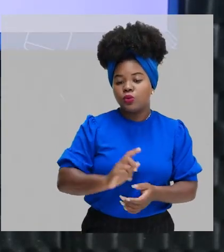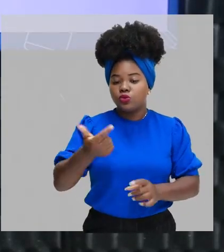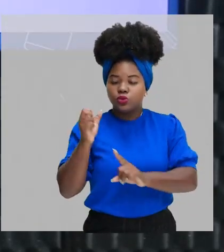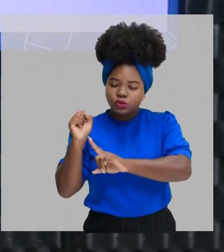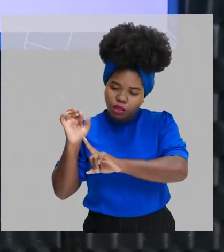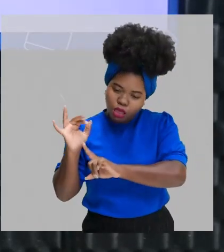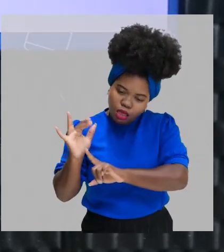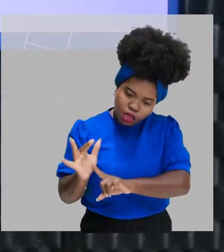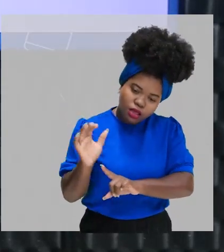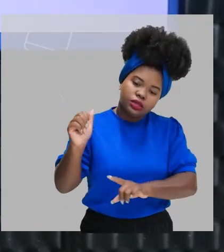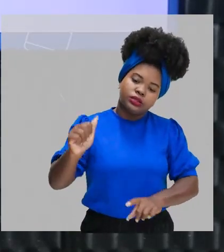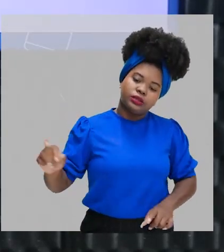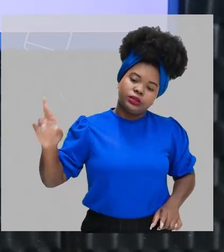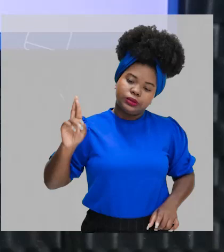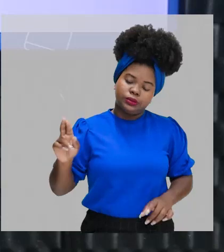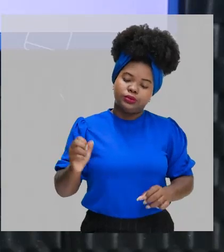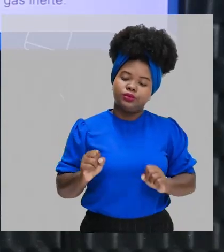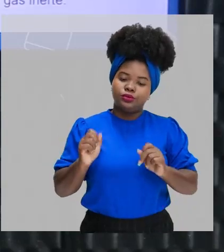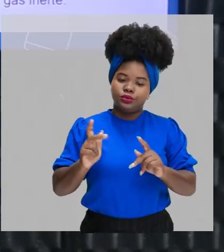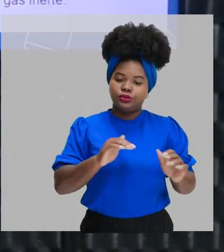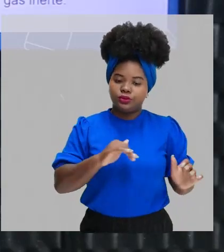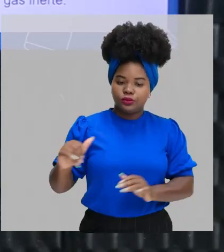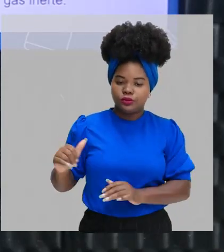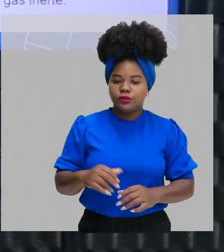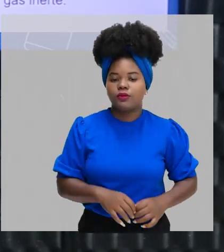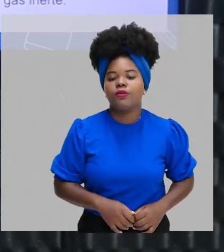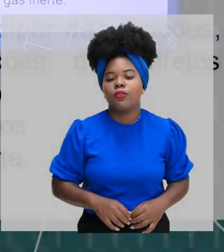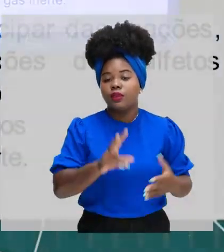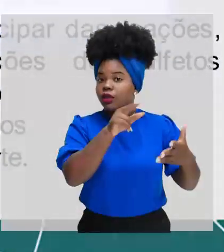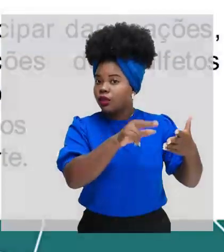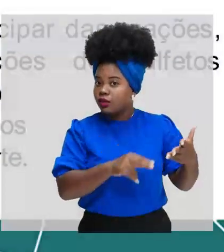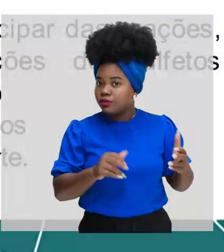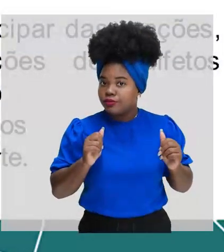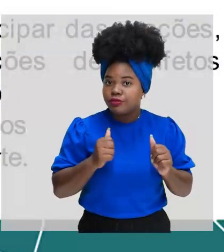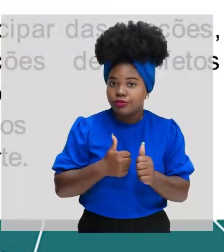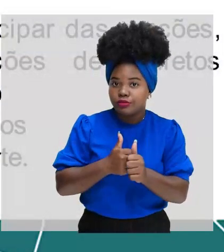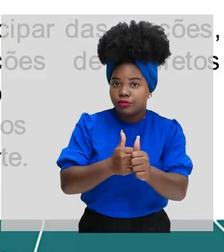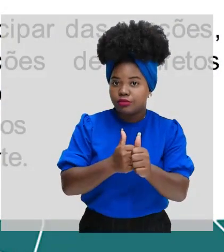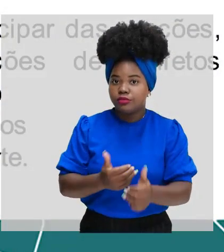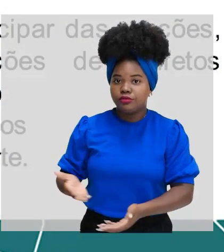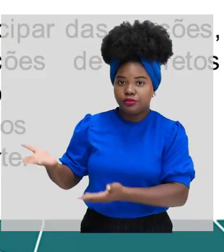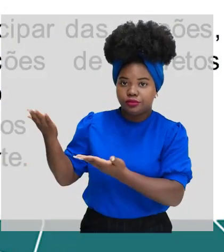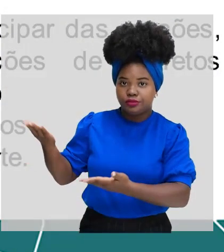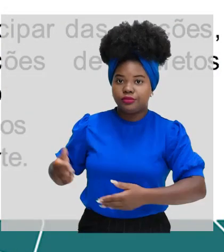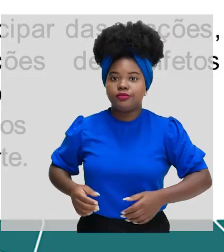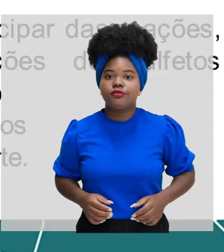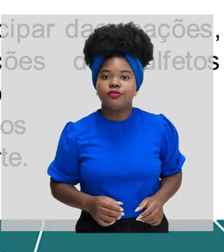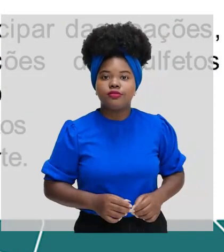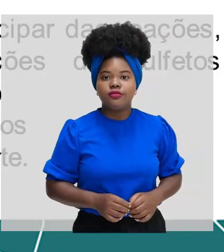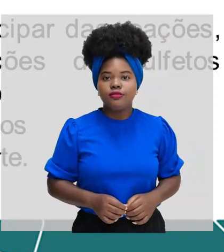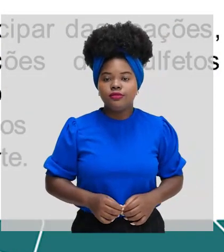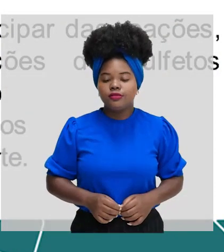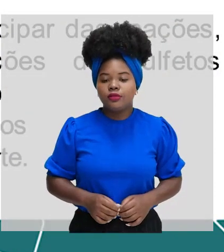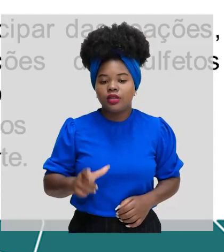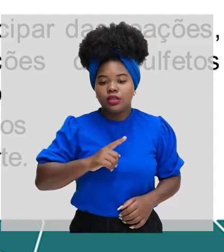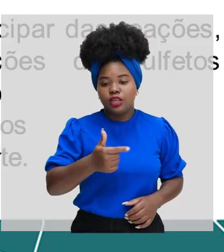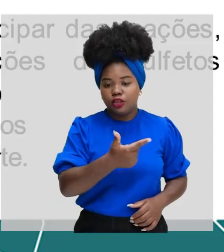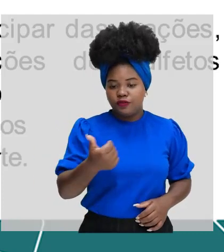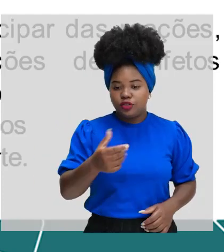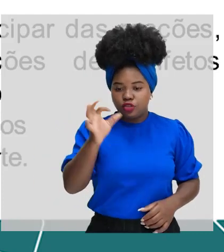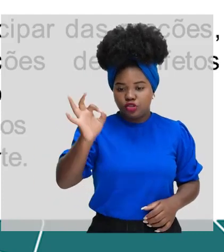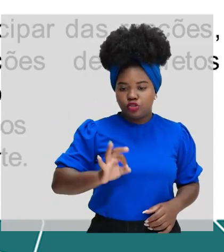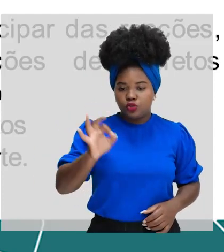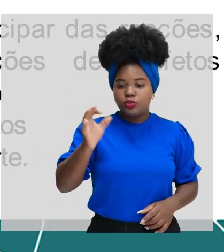outros gases em volume. Show? Note que a proporção 21%